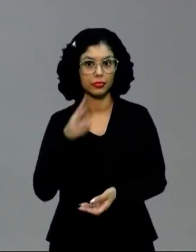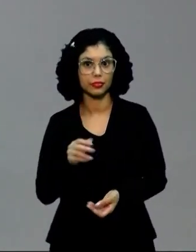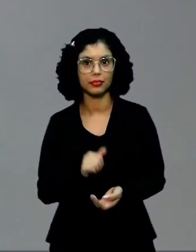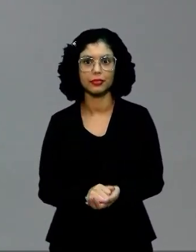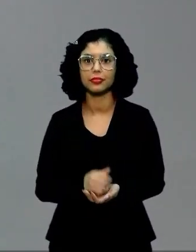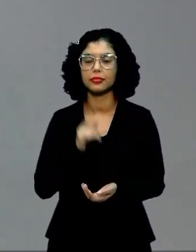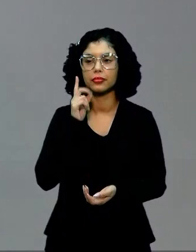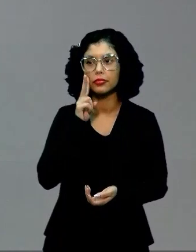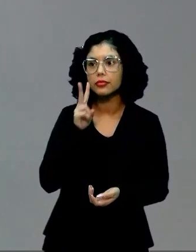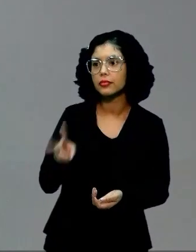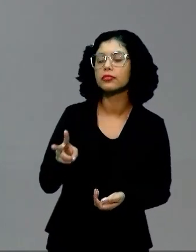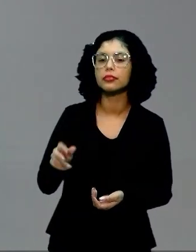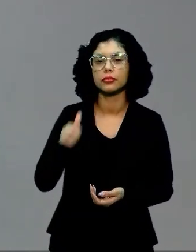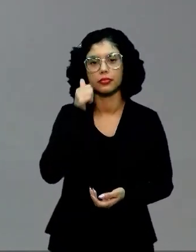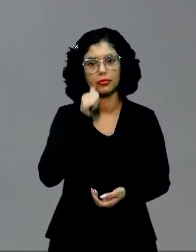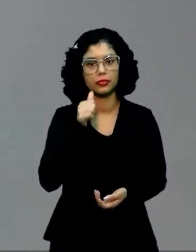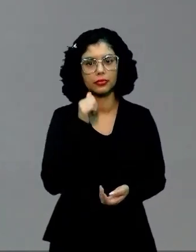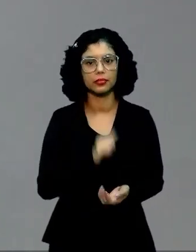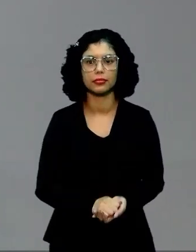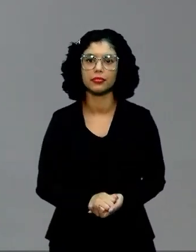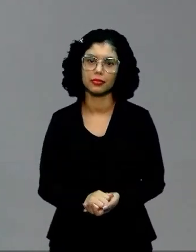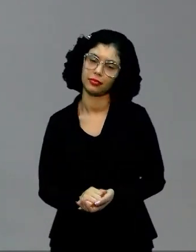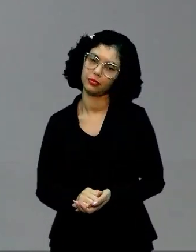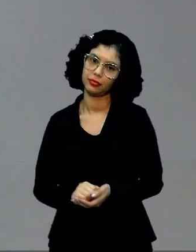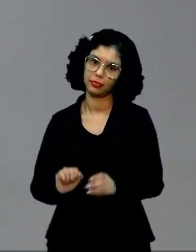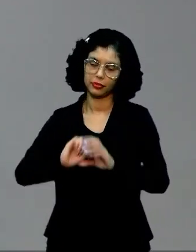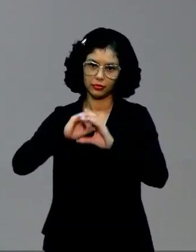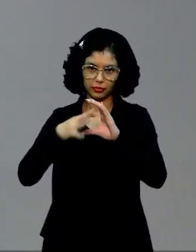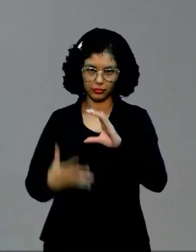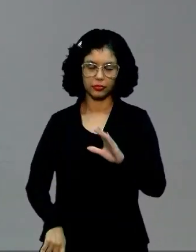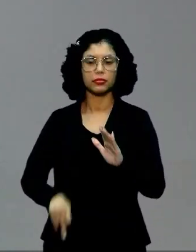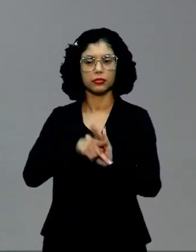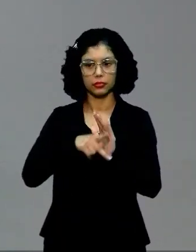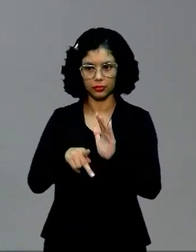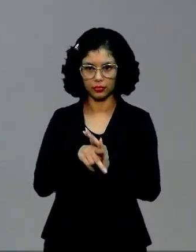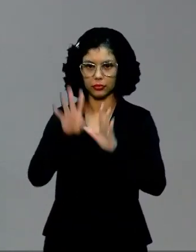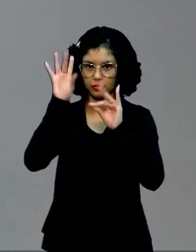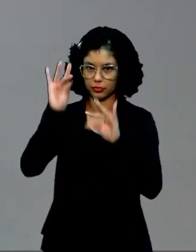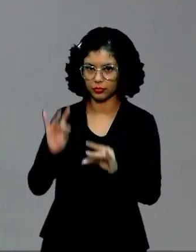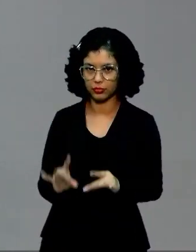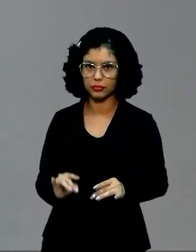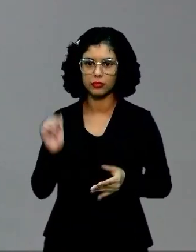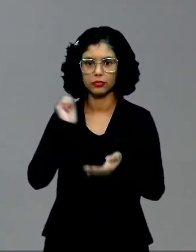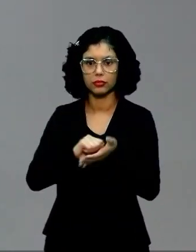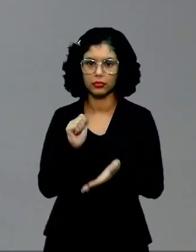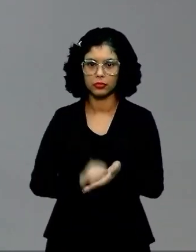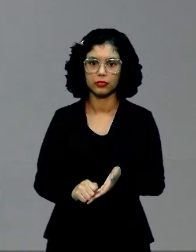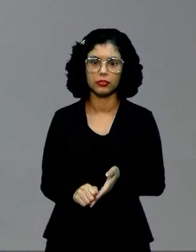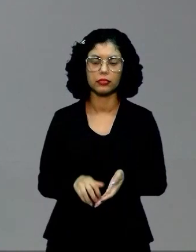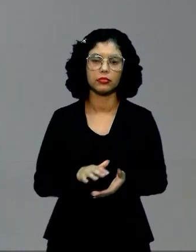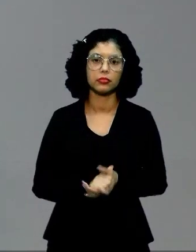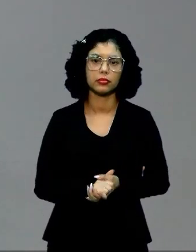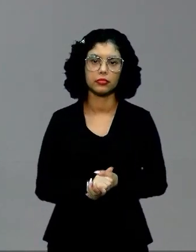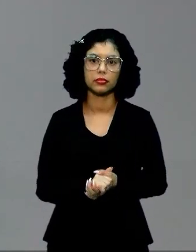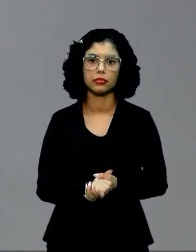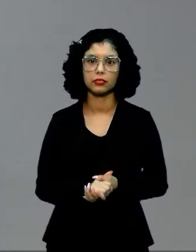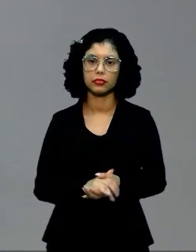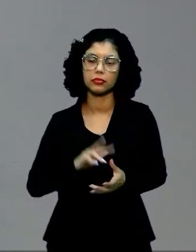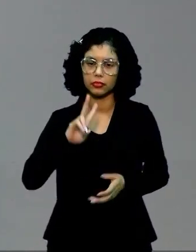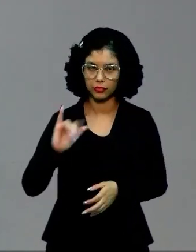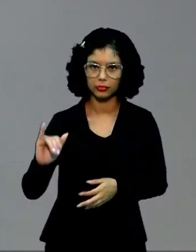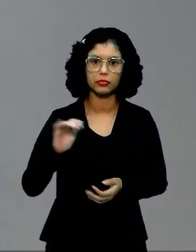misteriosamente vê a moça ali na frente, que tem todas as características, os traços descritos no anúncio, e aí